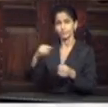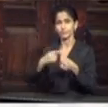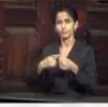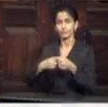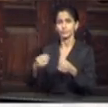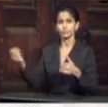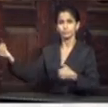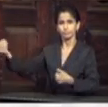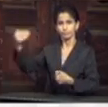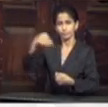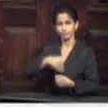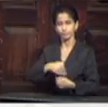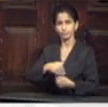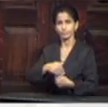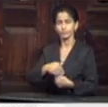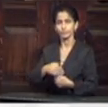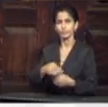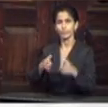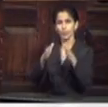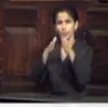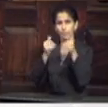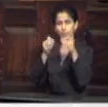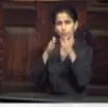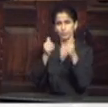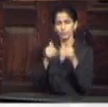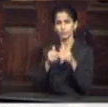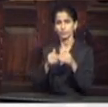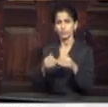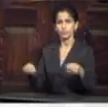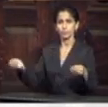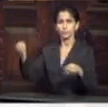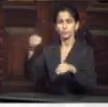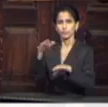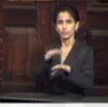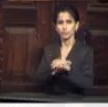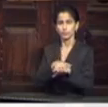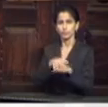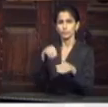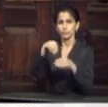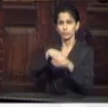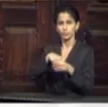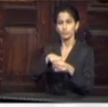vem aqui para reivindicar a inclusão no piso.